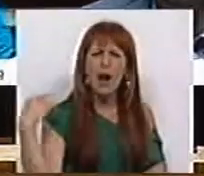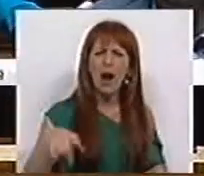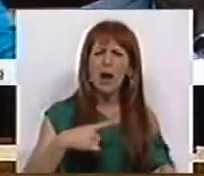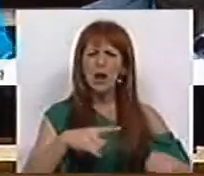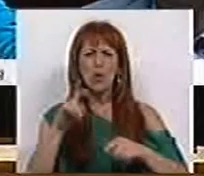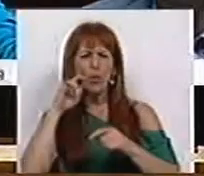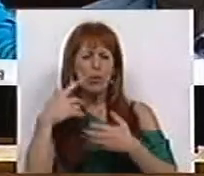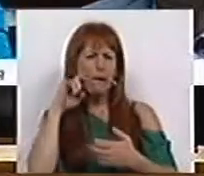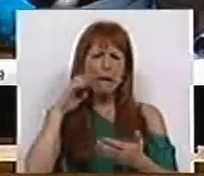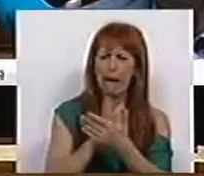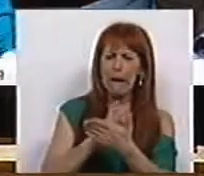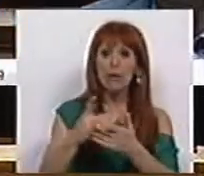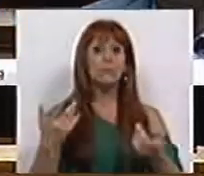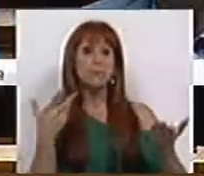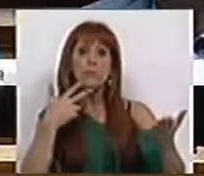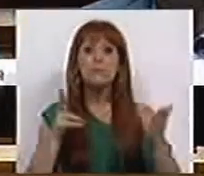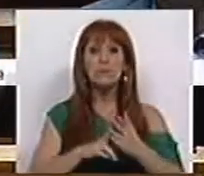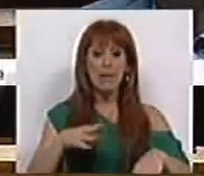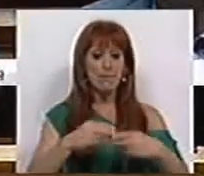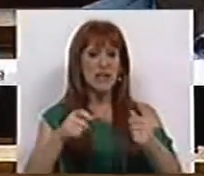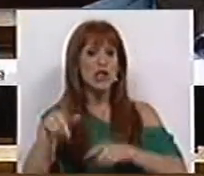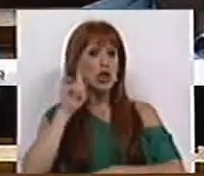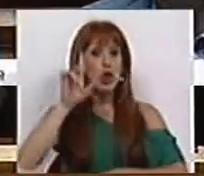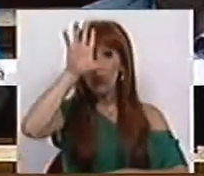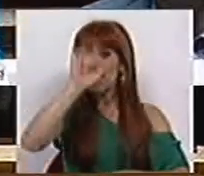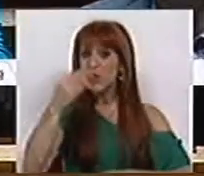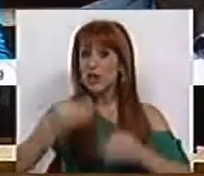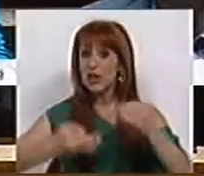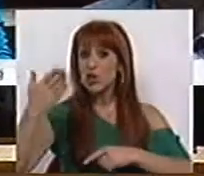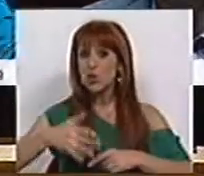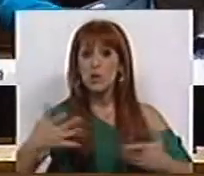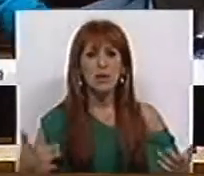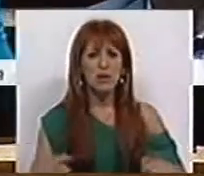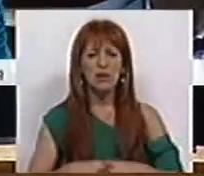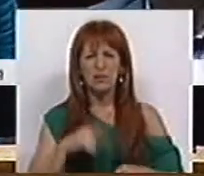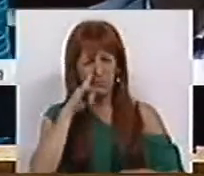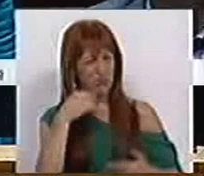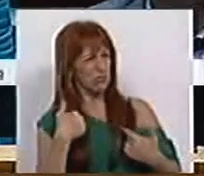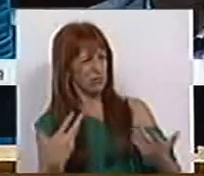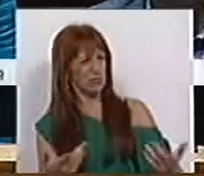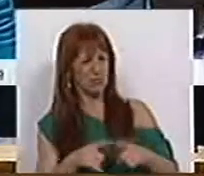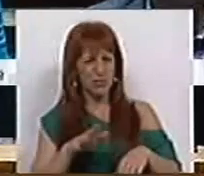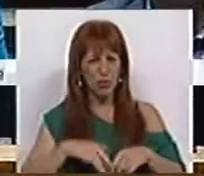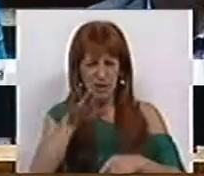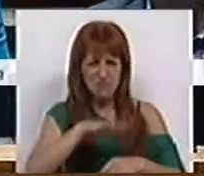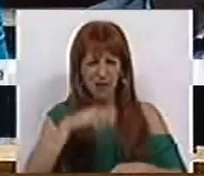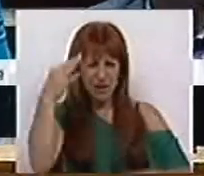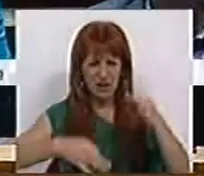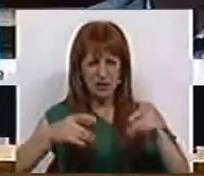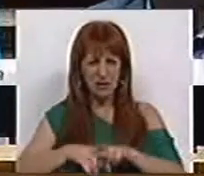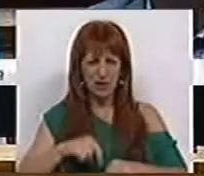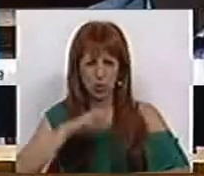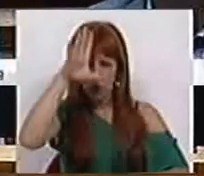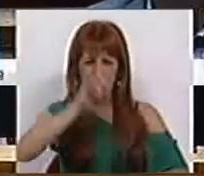há imensa insegurança e na verdade sobre esta matéria senhor Ministro da Justiça desmente mas sobre mapas judiciário